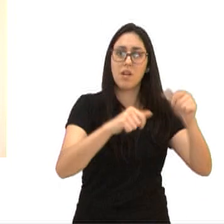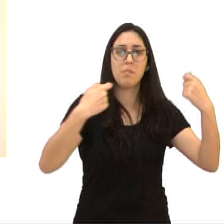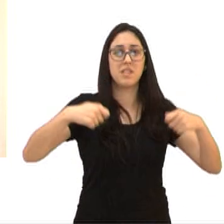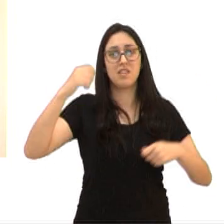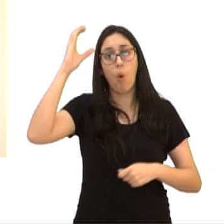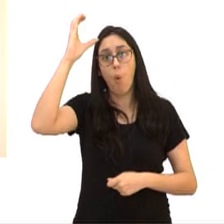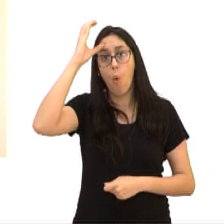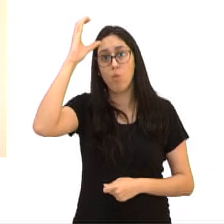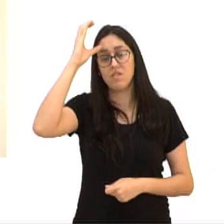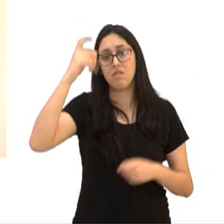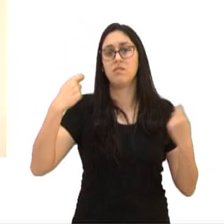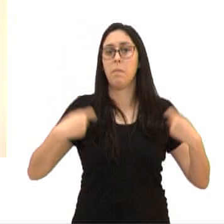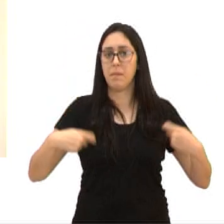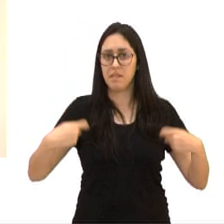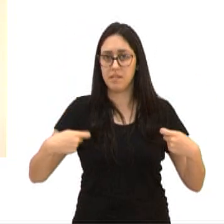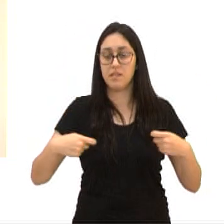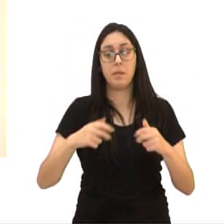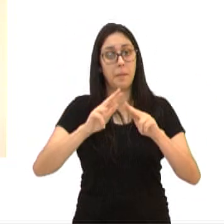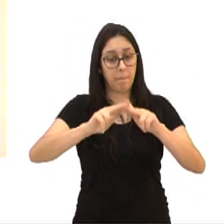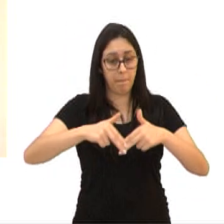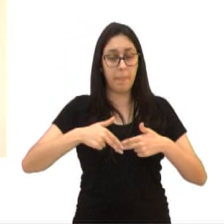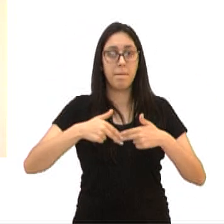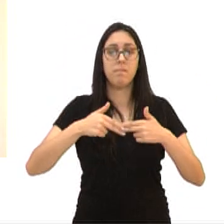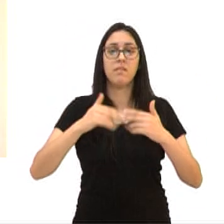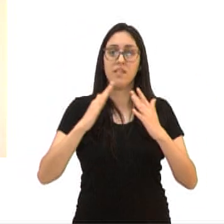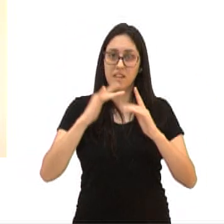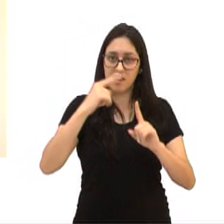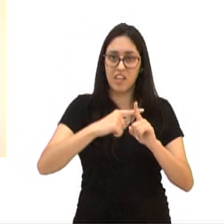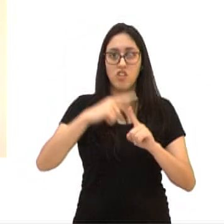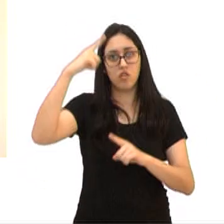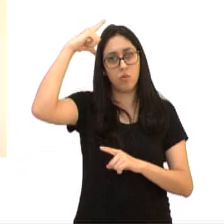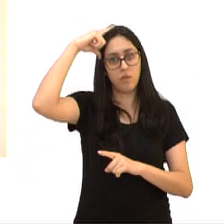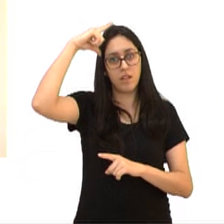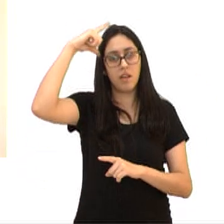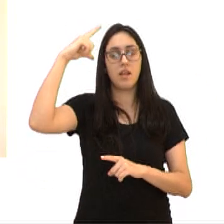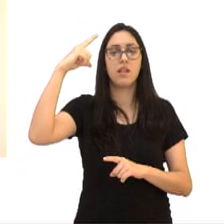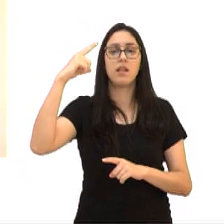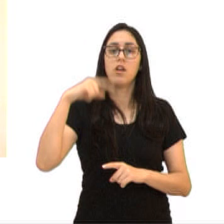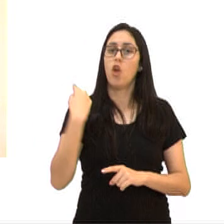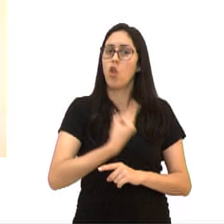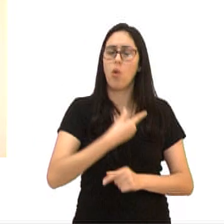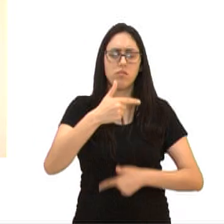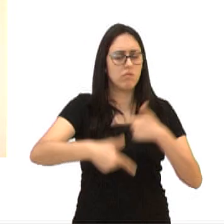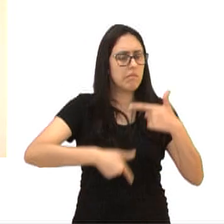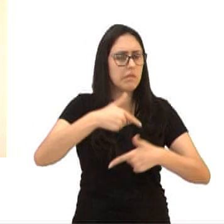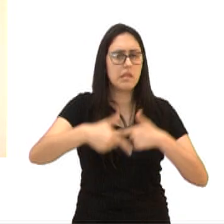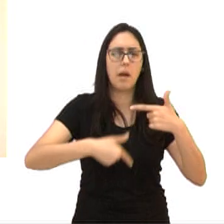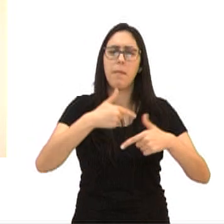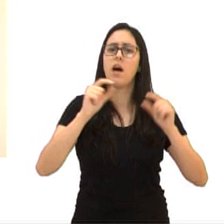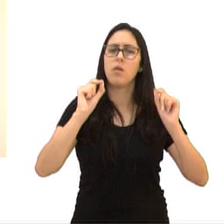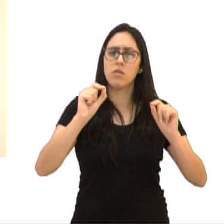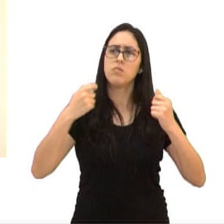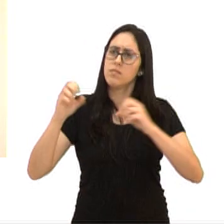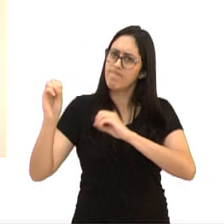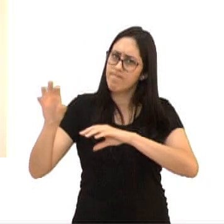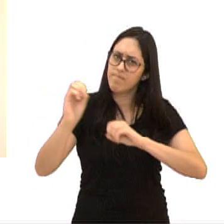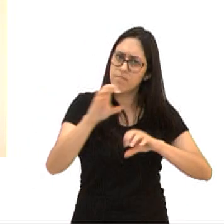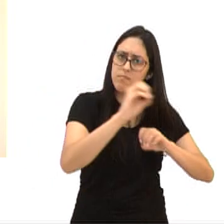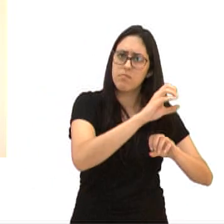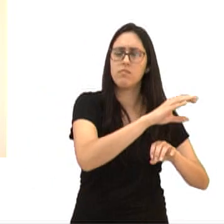cidade. Por isso, na Igreja Luterana, o trabalho diaconal é tão importante como o trabalho